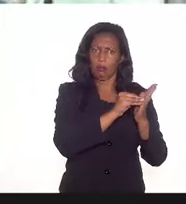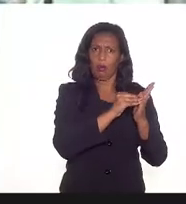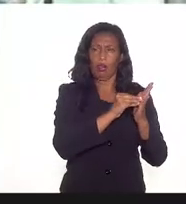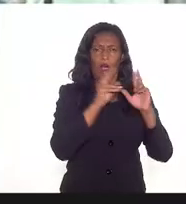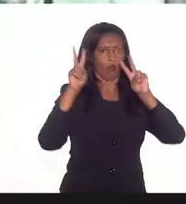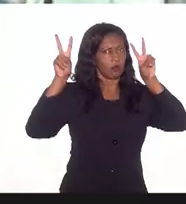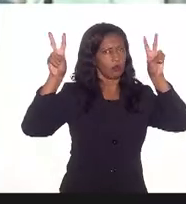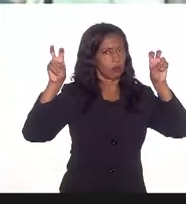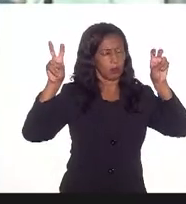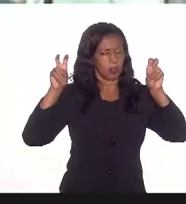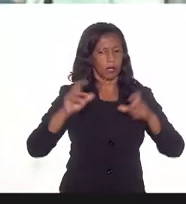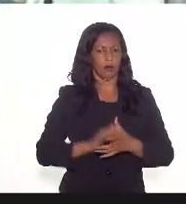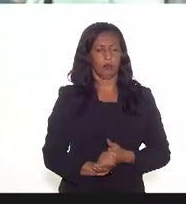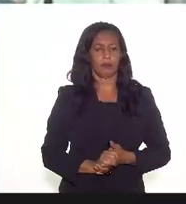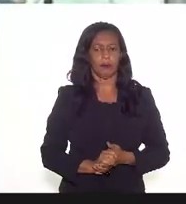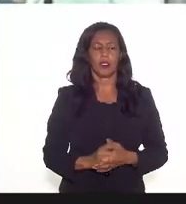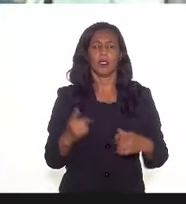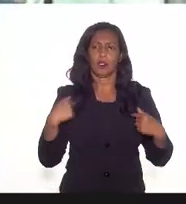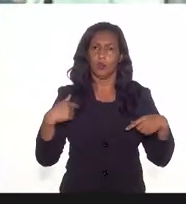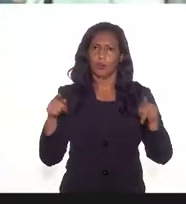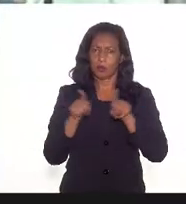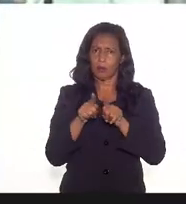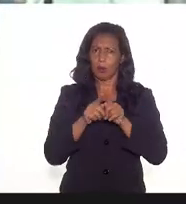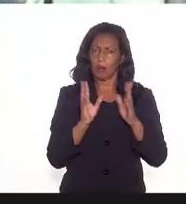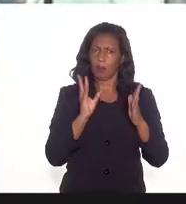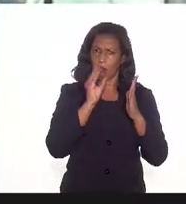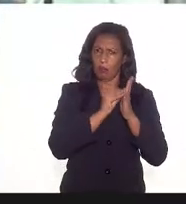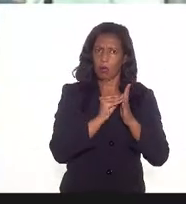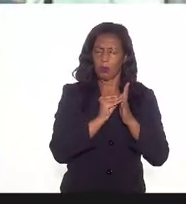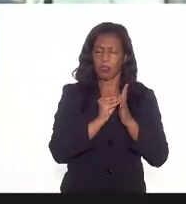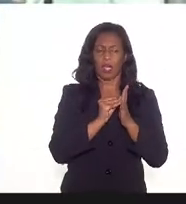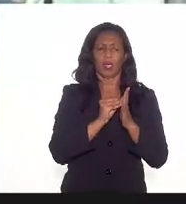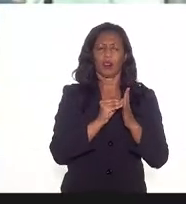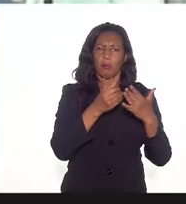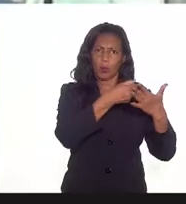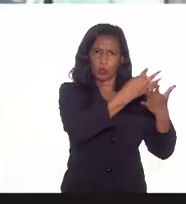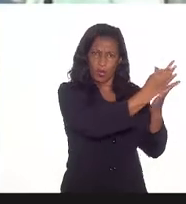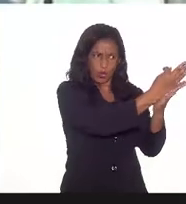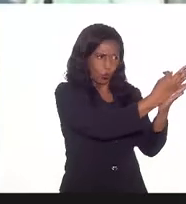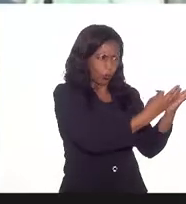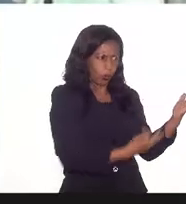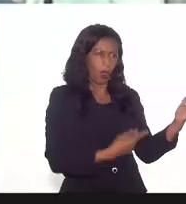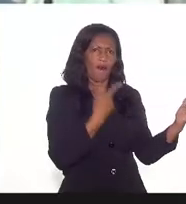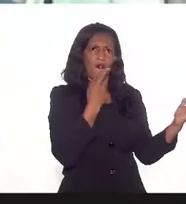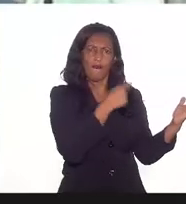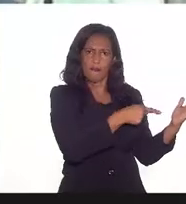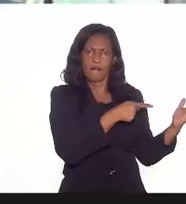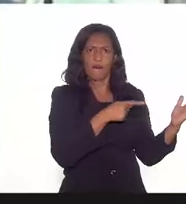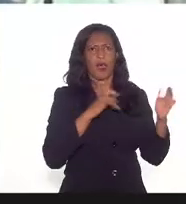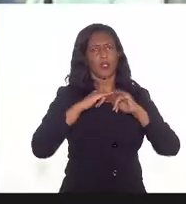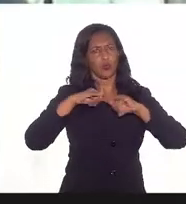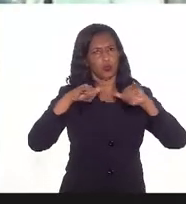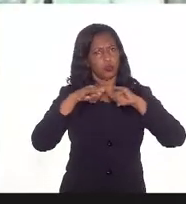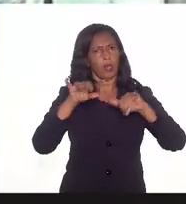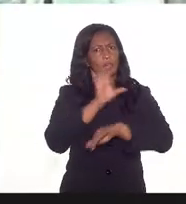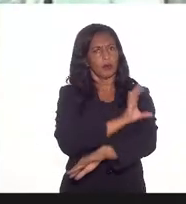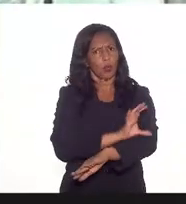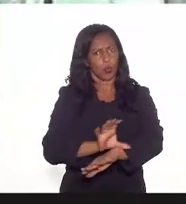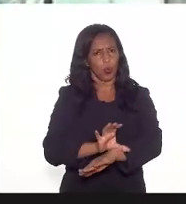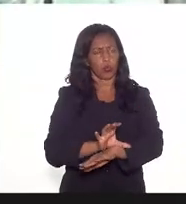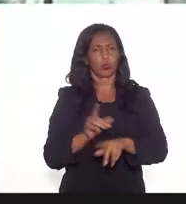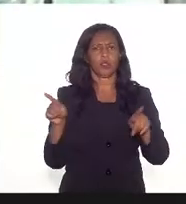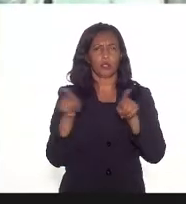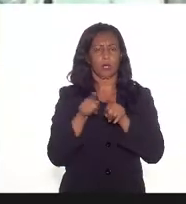tema. Então, também vou agregar o pessoal da cultura para que nessa cartilha talvez seja importante fazer essa divulgação massiva,